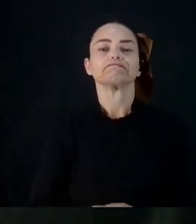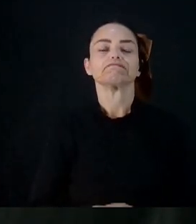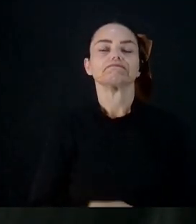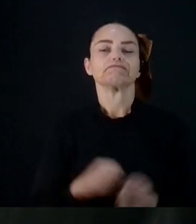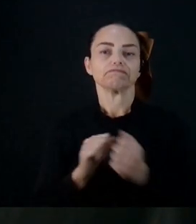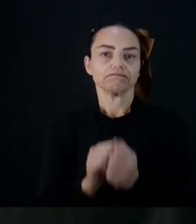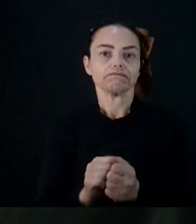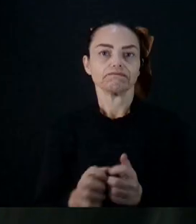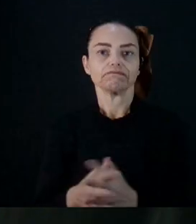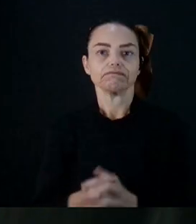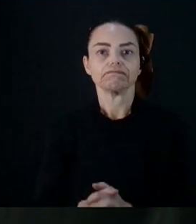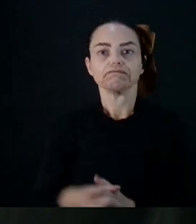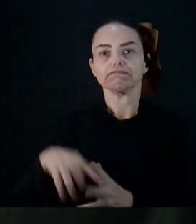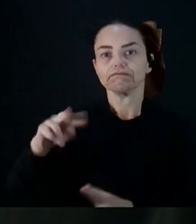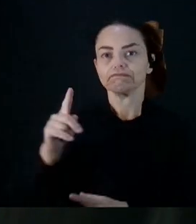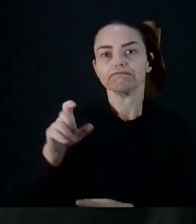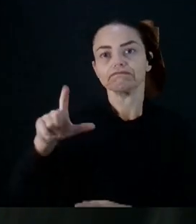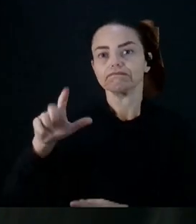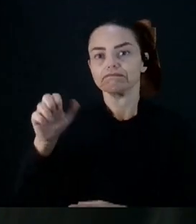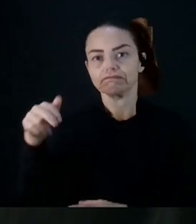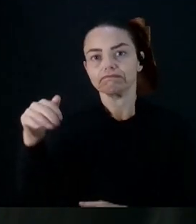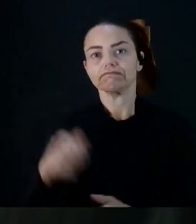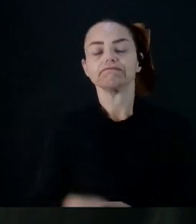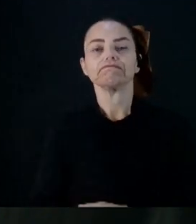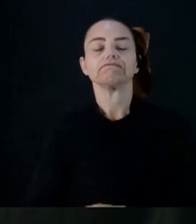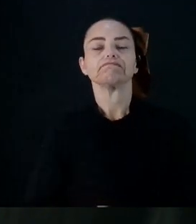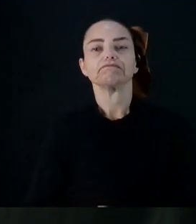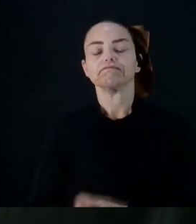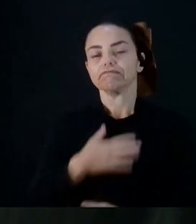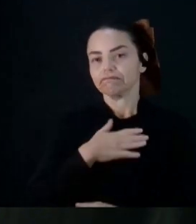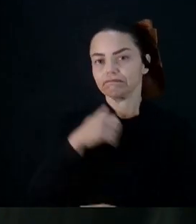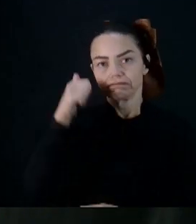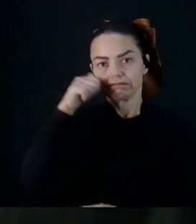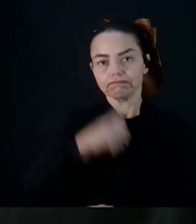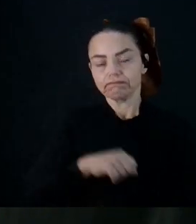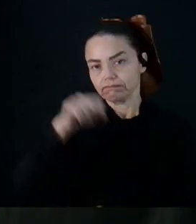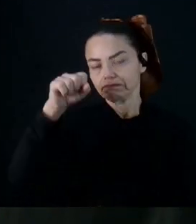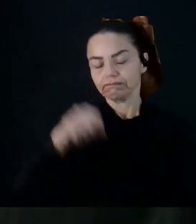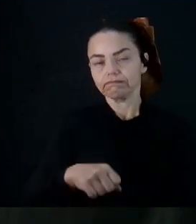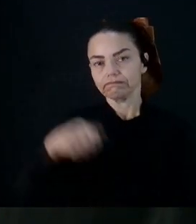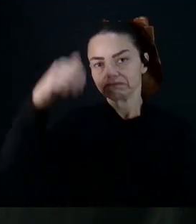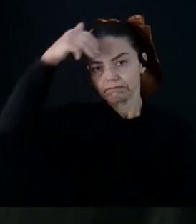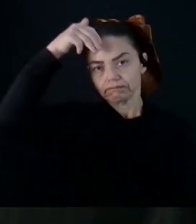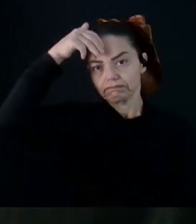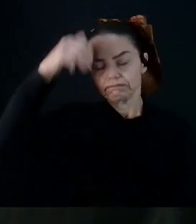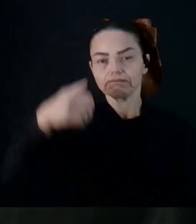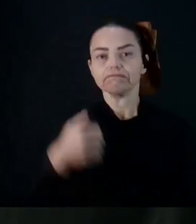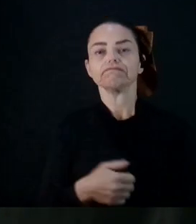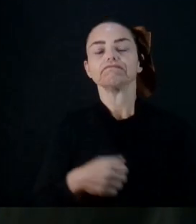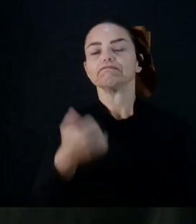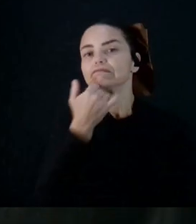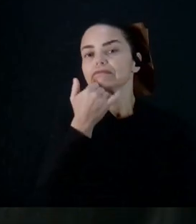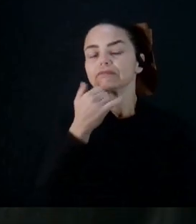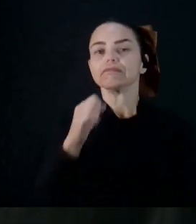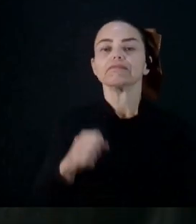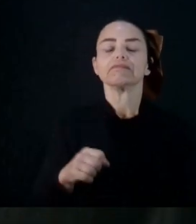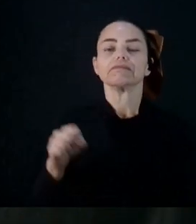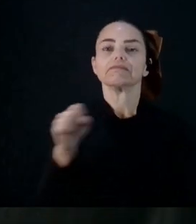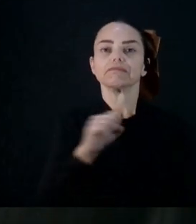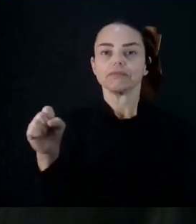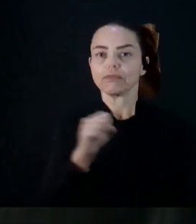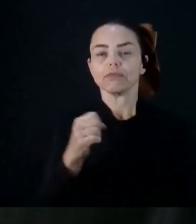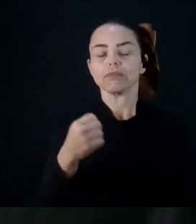A Helena Duarte da Vila Teixeira, minha sobrinha passou creme para acne sem ter espinha, só porque viu uma